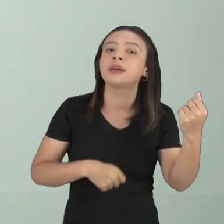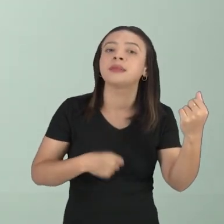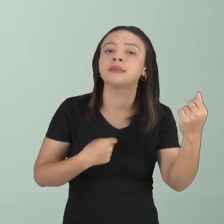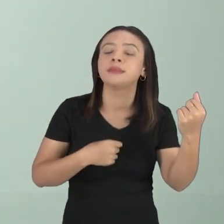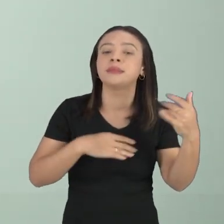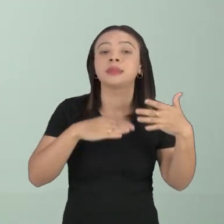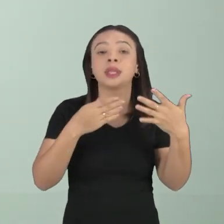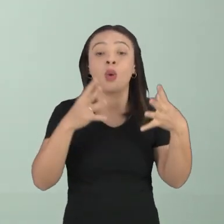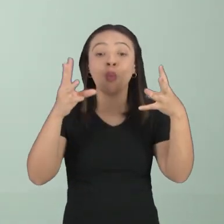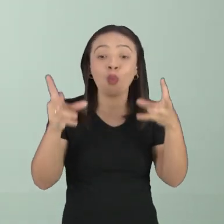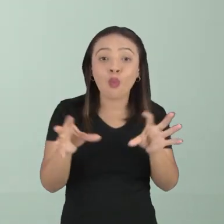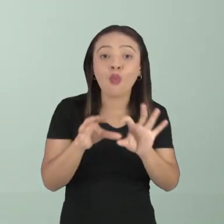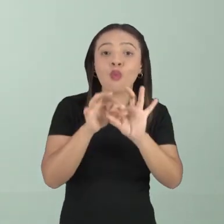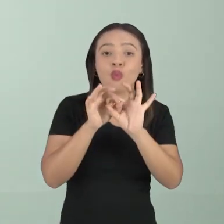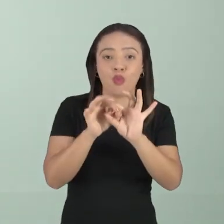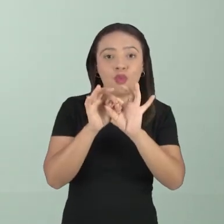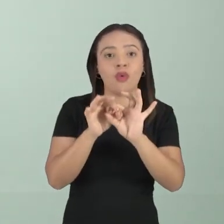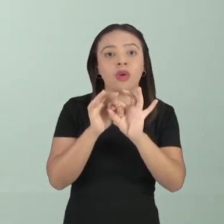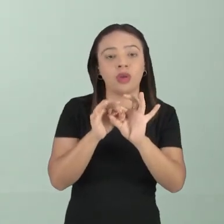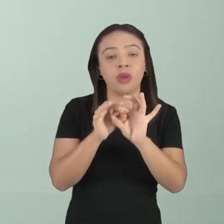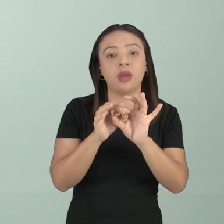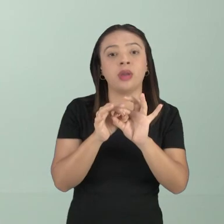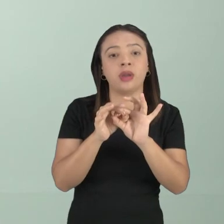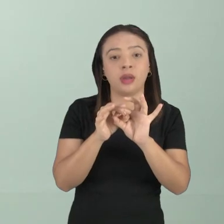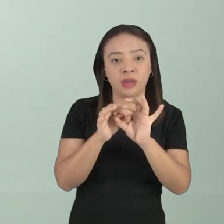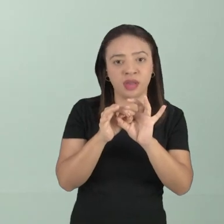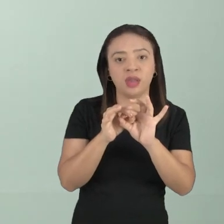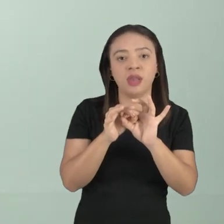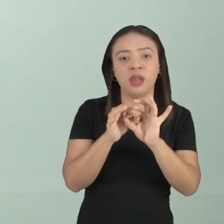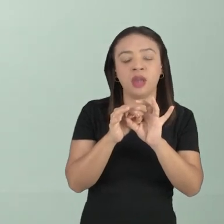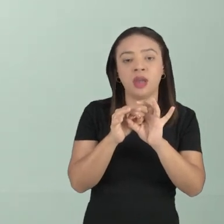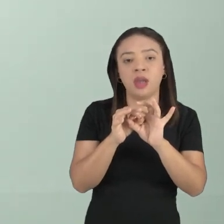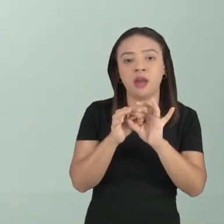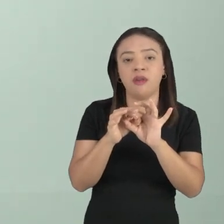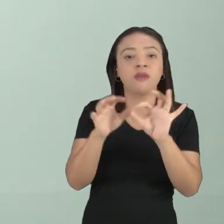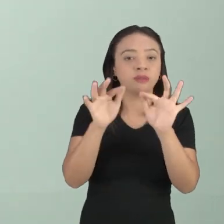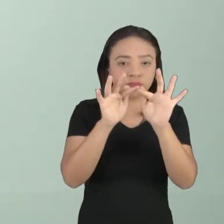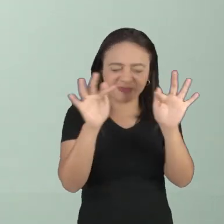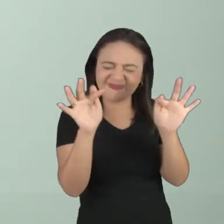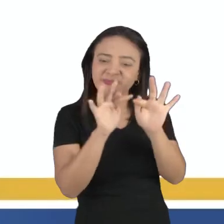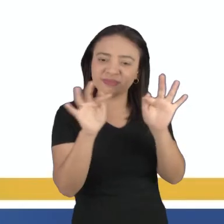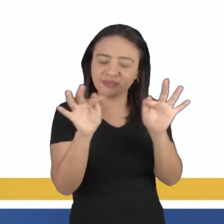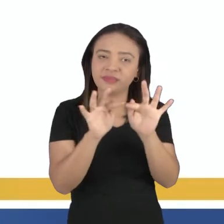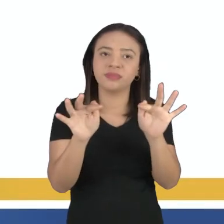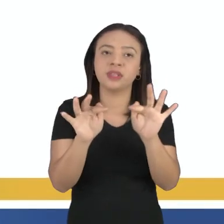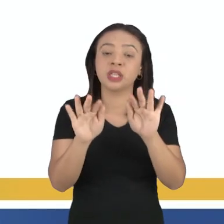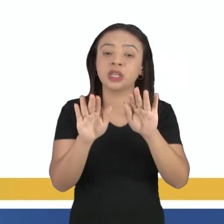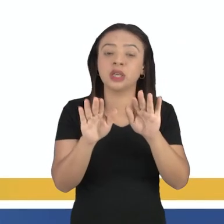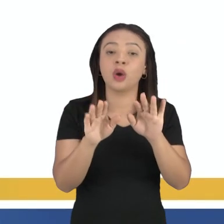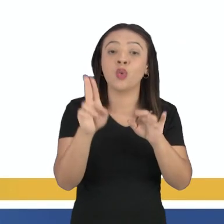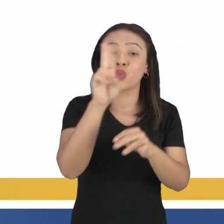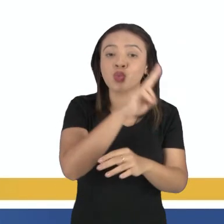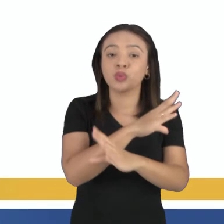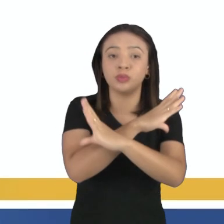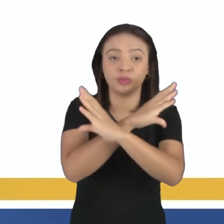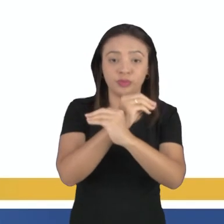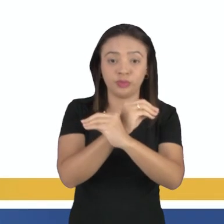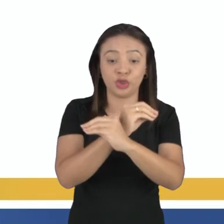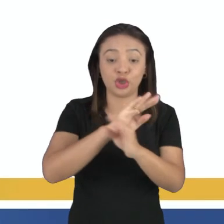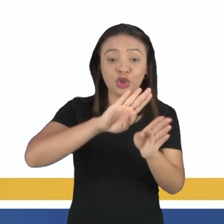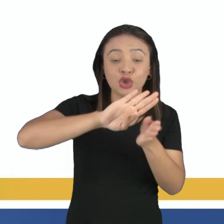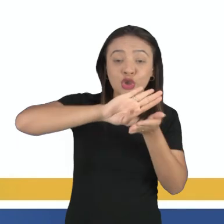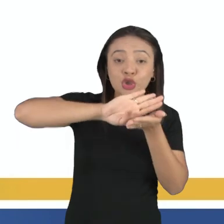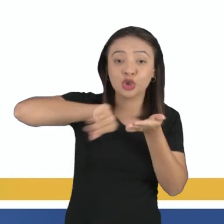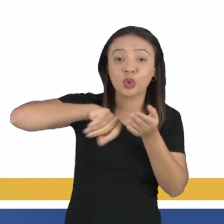ele juntou, né? Juntou uma oração coordenada aditiva, juntou esse conectivo aí, tirou a repetição